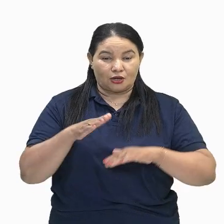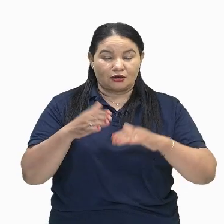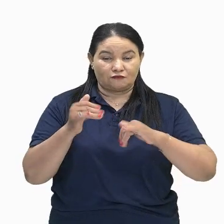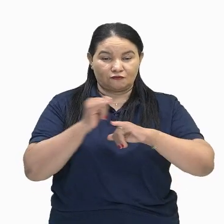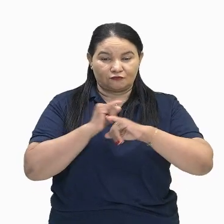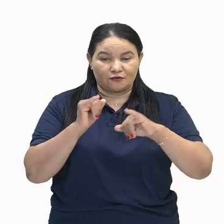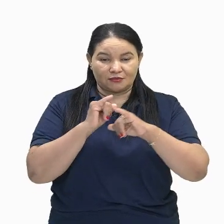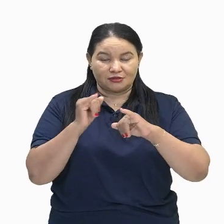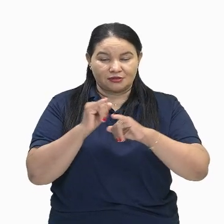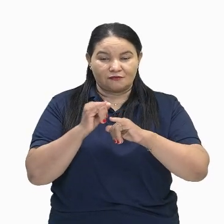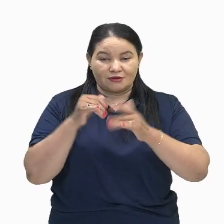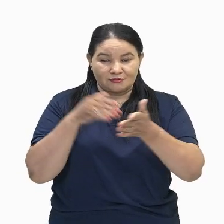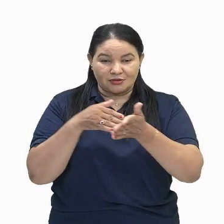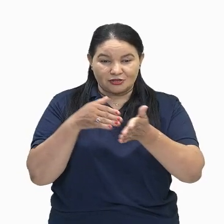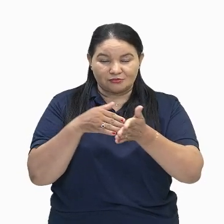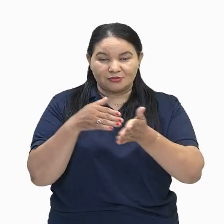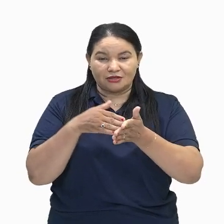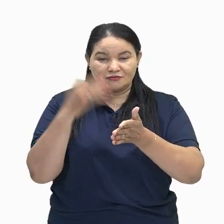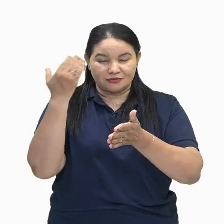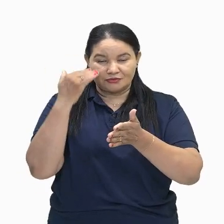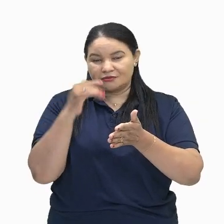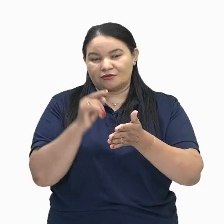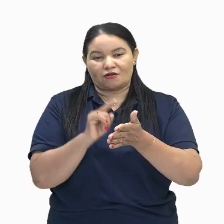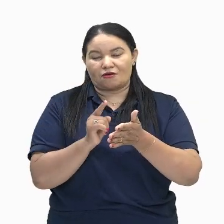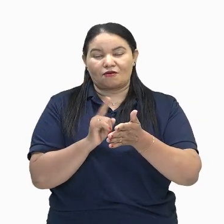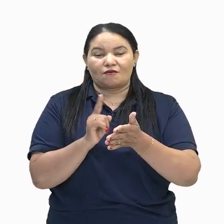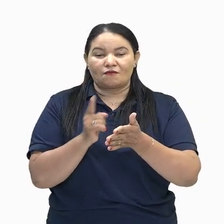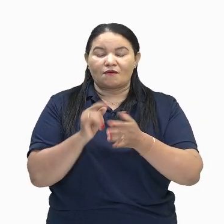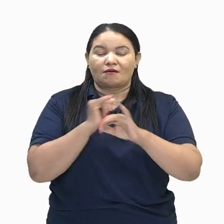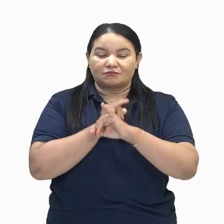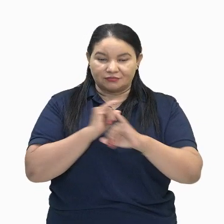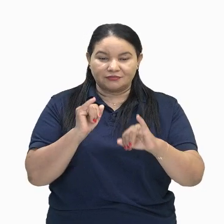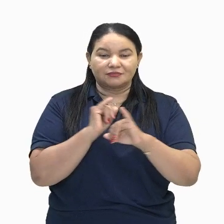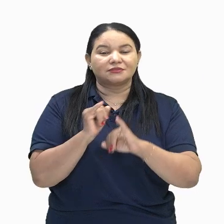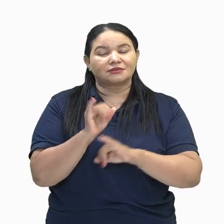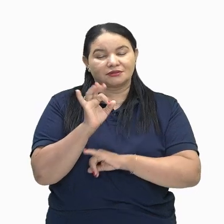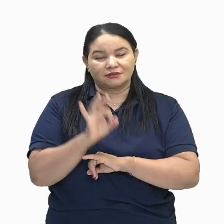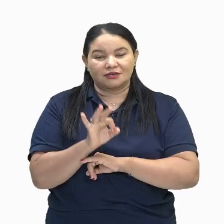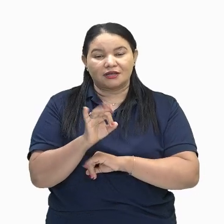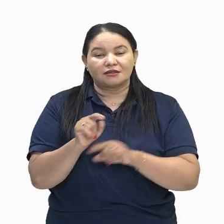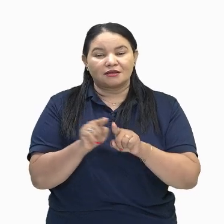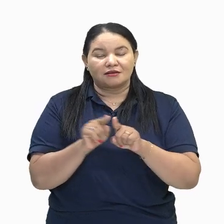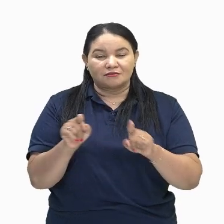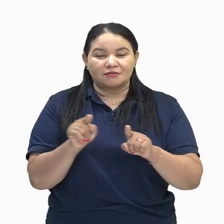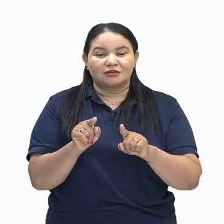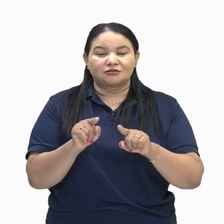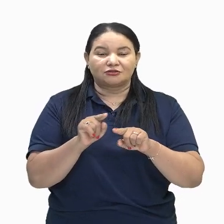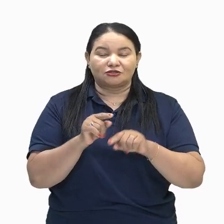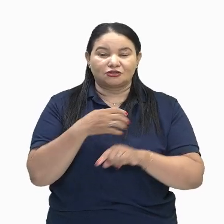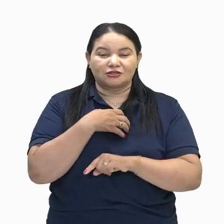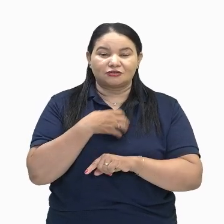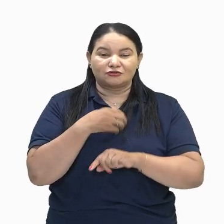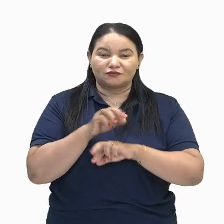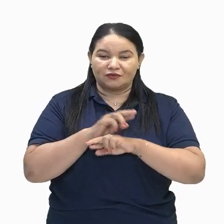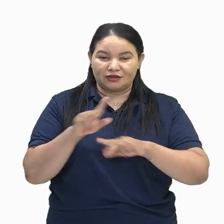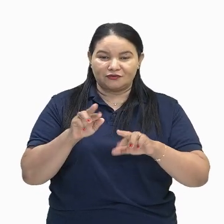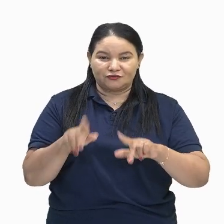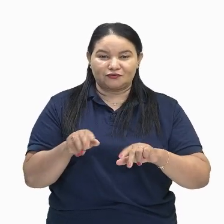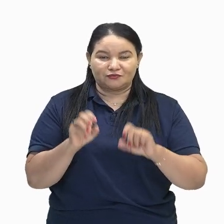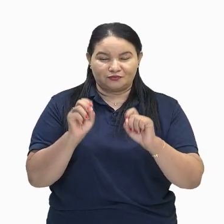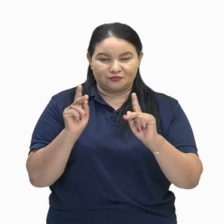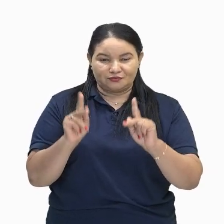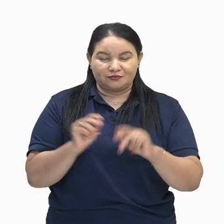de interpretação? Não, a mensagem será dada, só que de modos diferentes, né? Uma